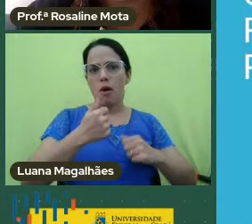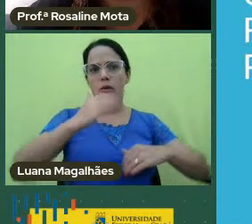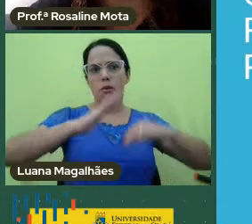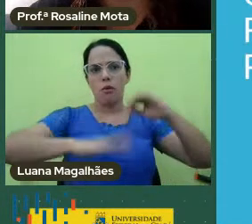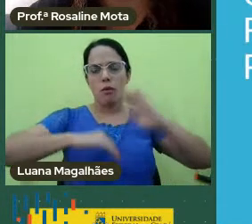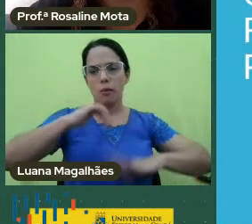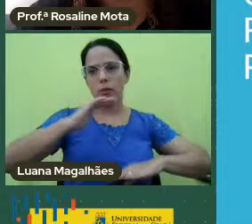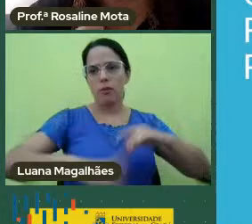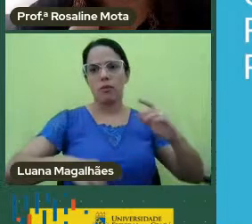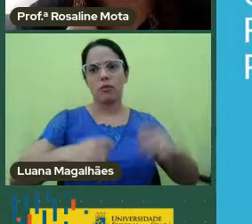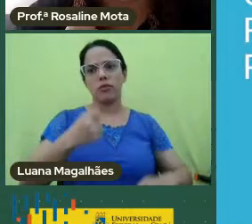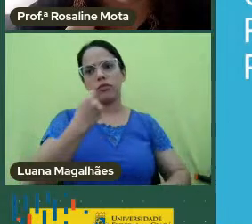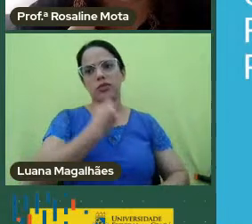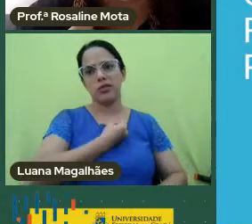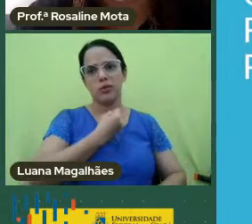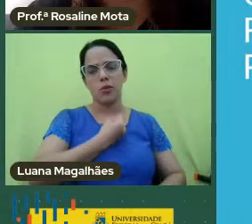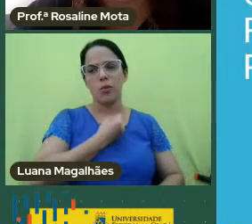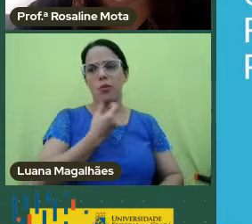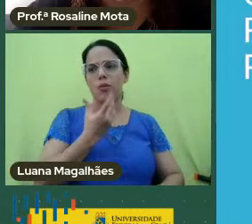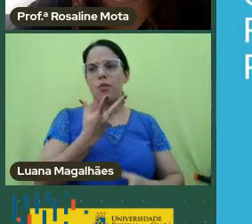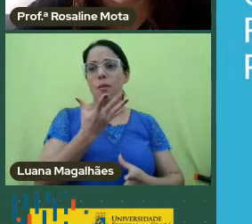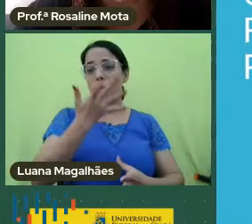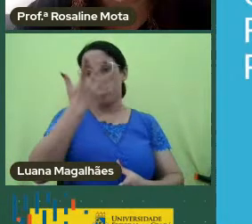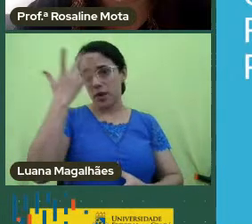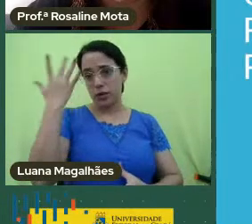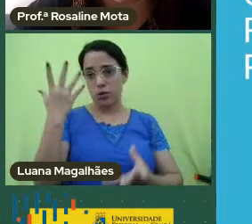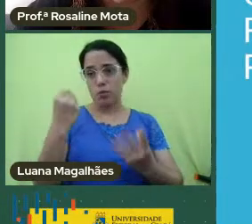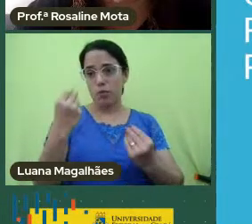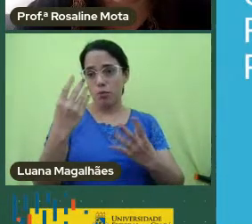profissionais, o número muito grande de pacientes,